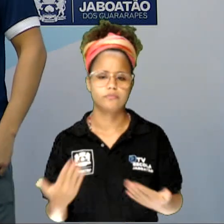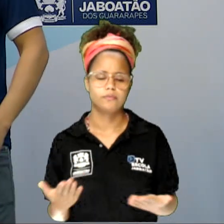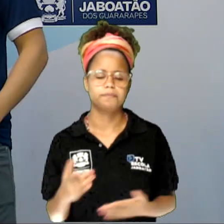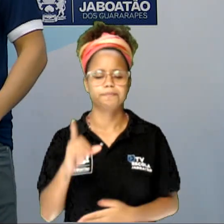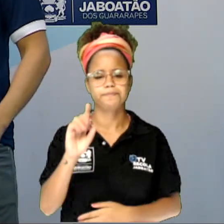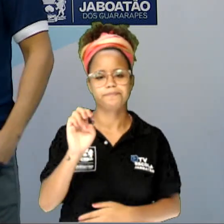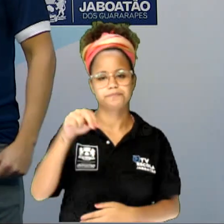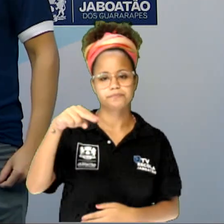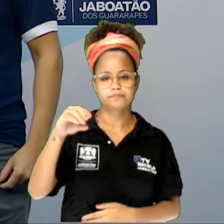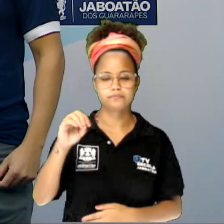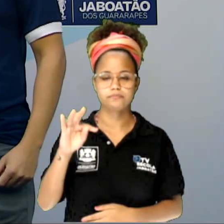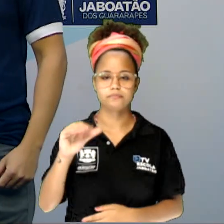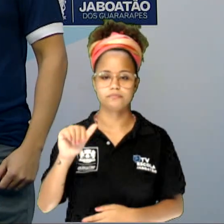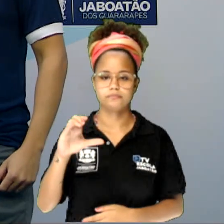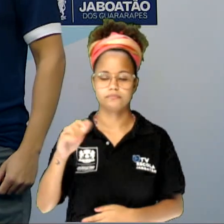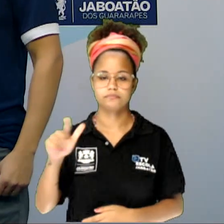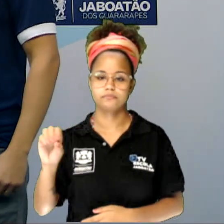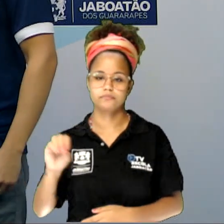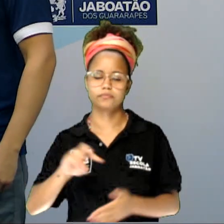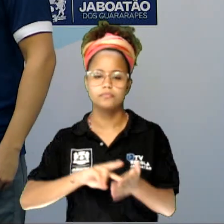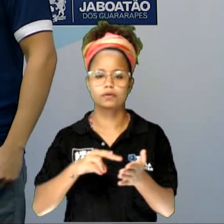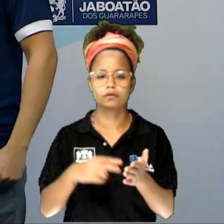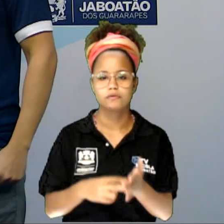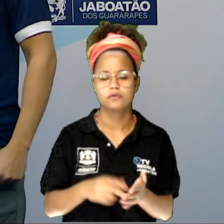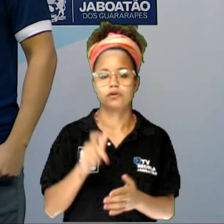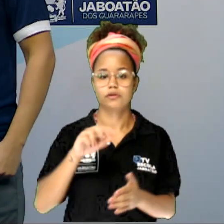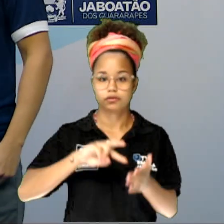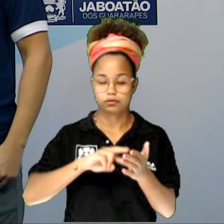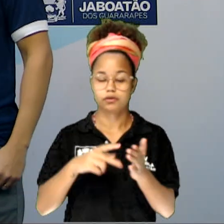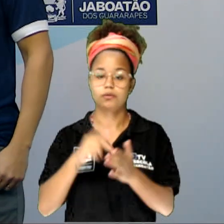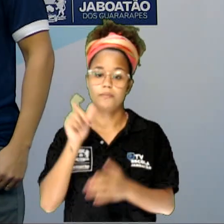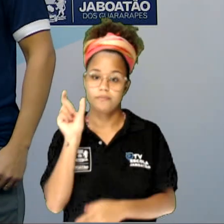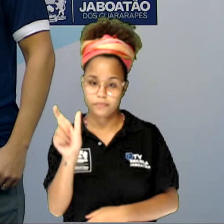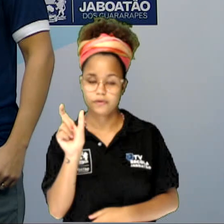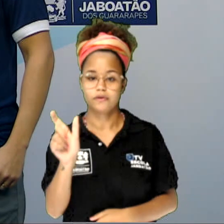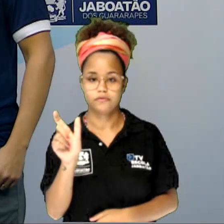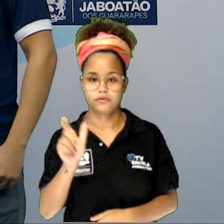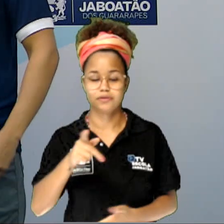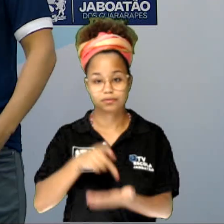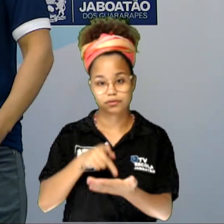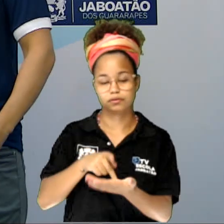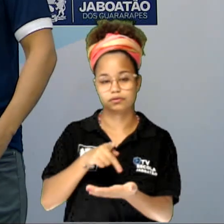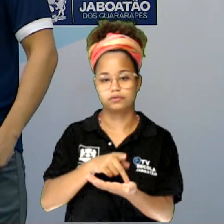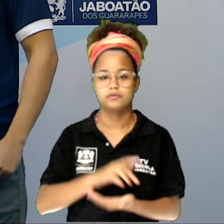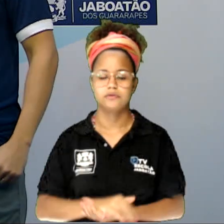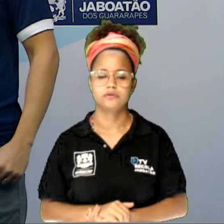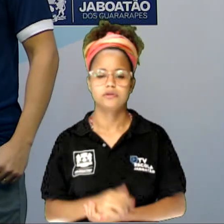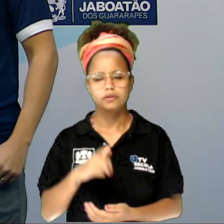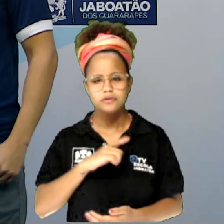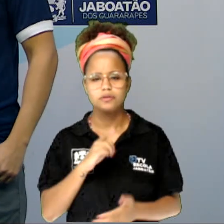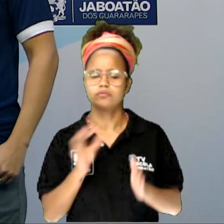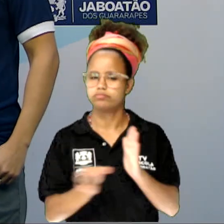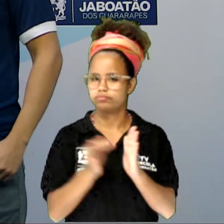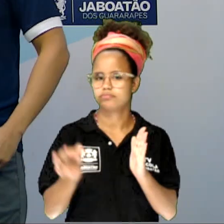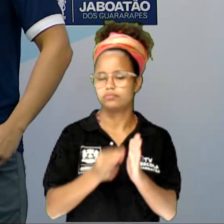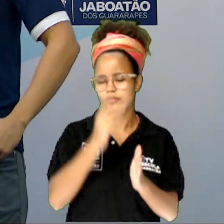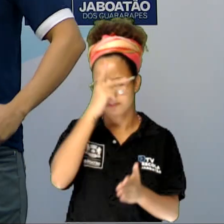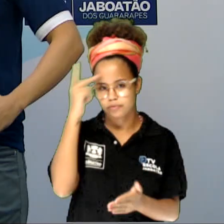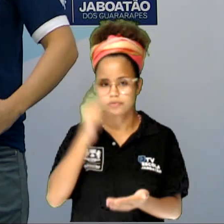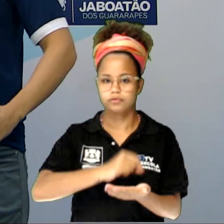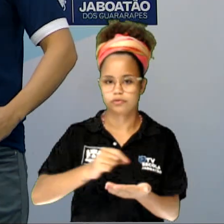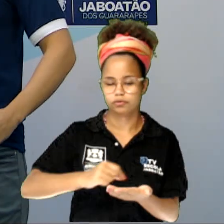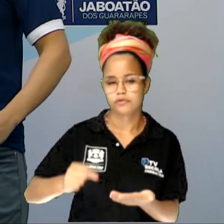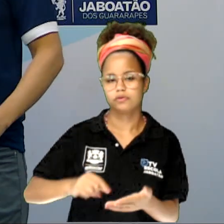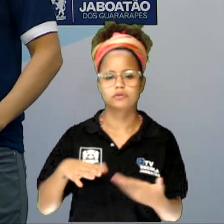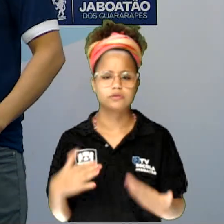Denotação é o sentido real das palavras. Como o texto é um artigo de opinião em que a gente vai ver a argumentação do autor, ou seja, ele vai